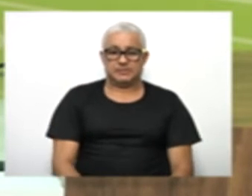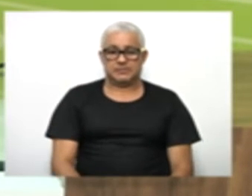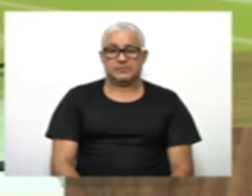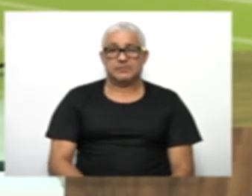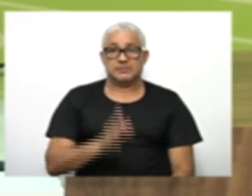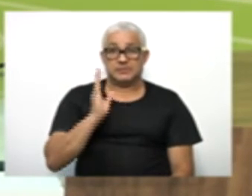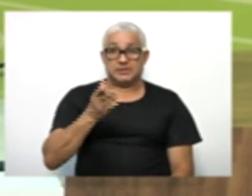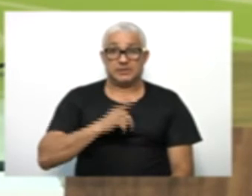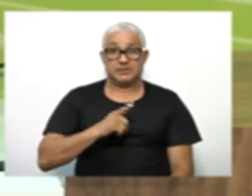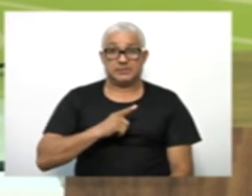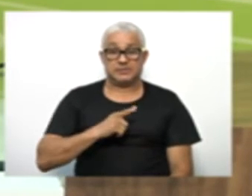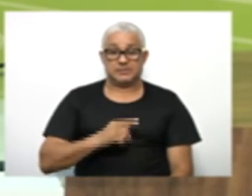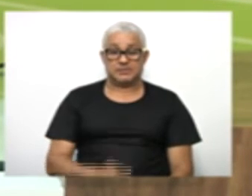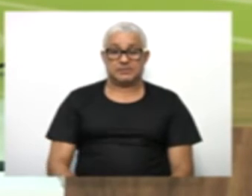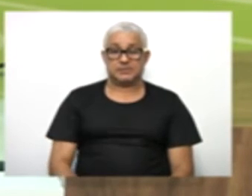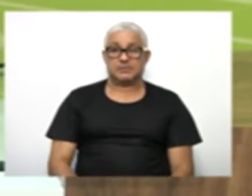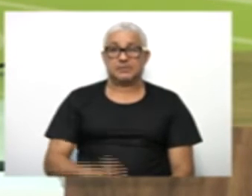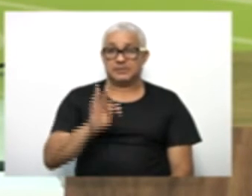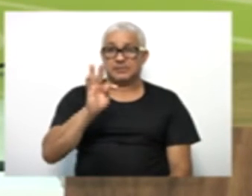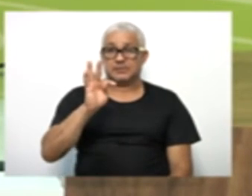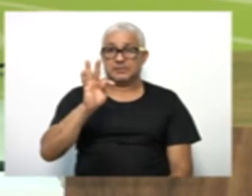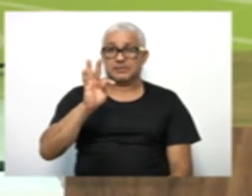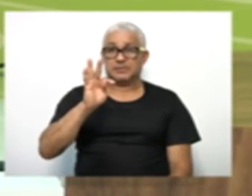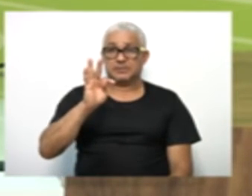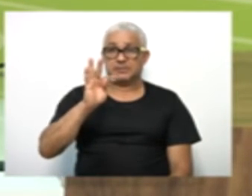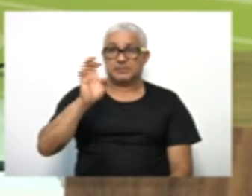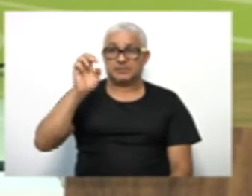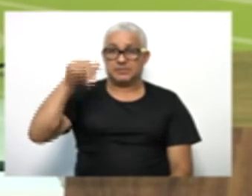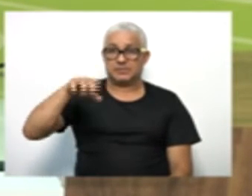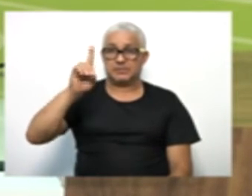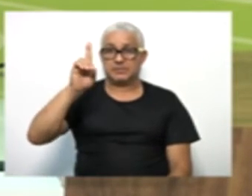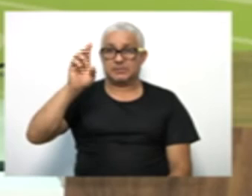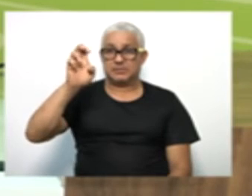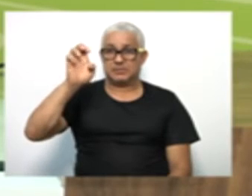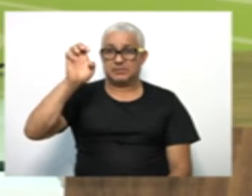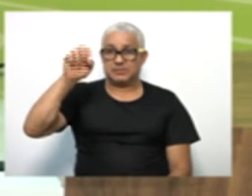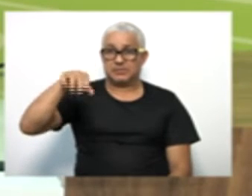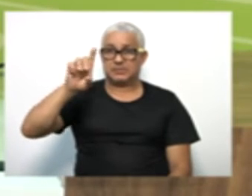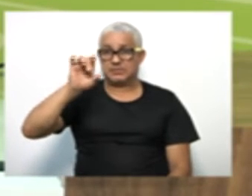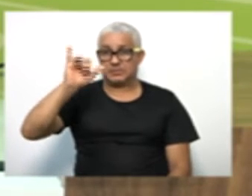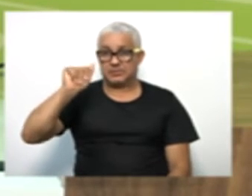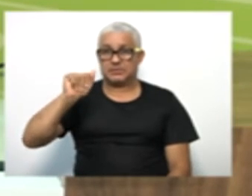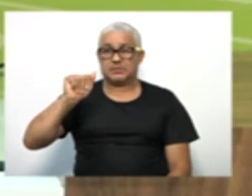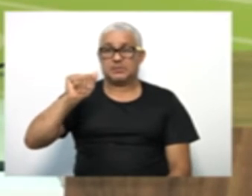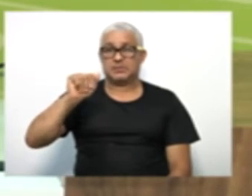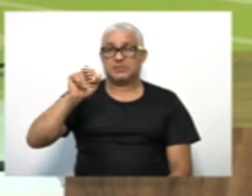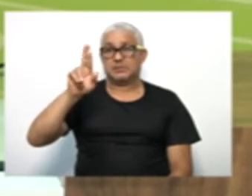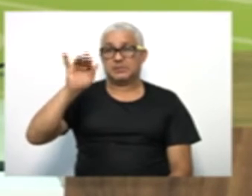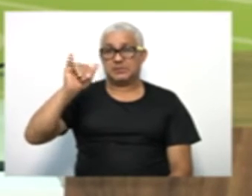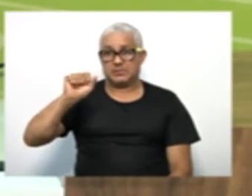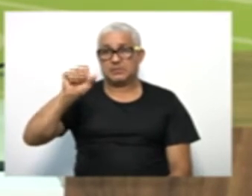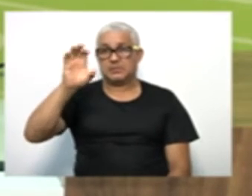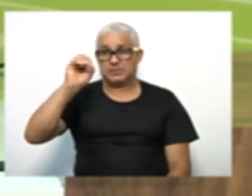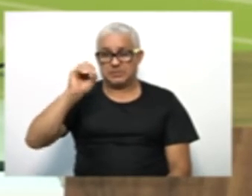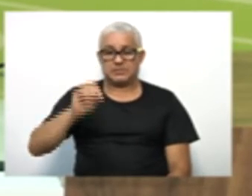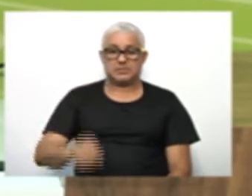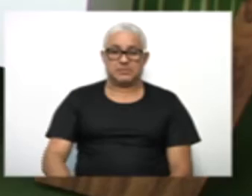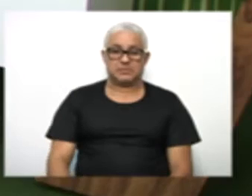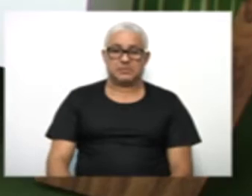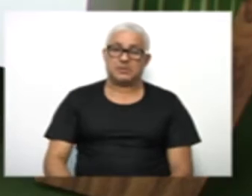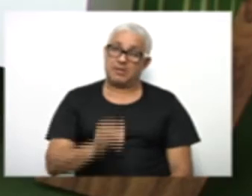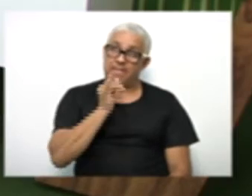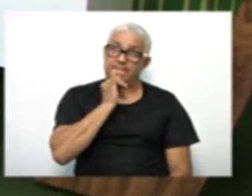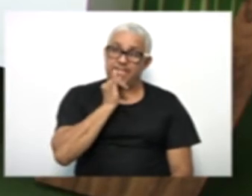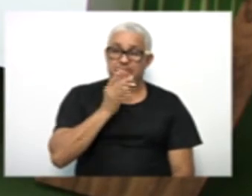já tem uma tendência ao risco. Quanto maior o risco, maior também a possibilidade de retorno e de ganho. Um